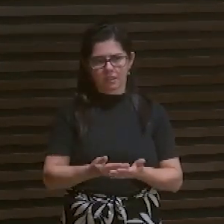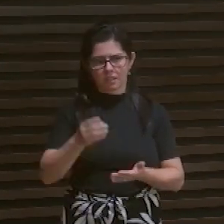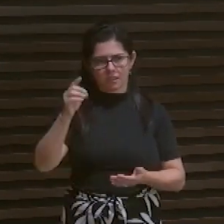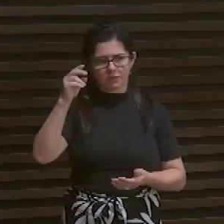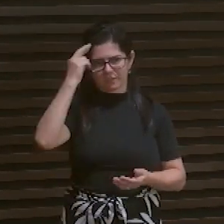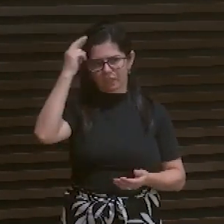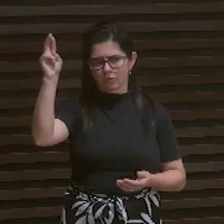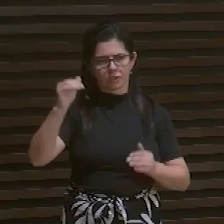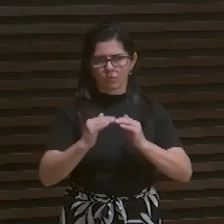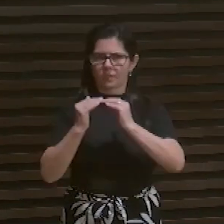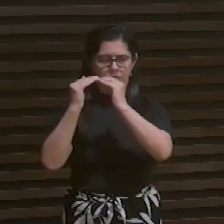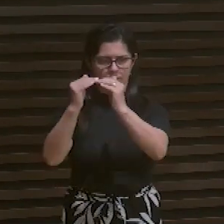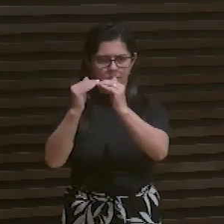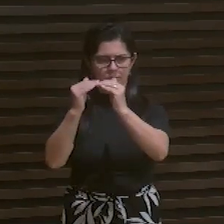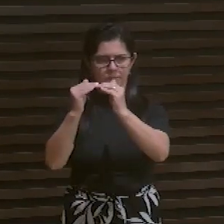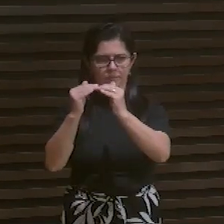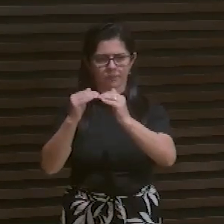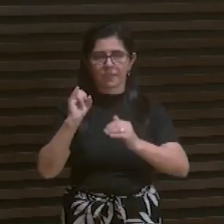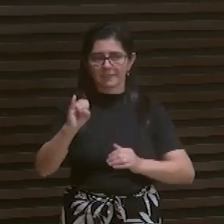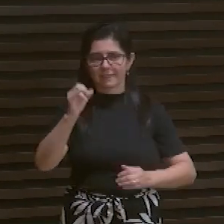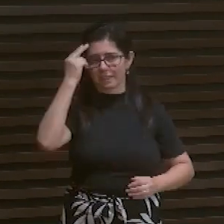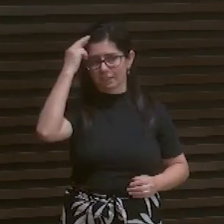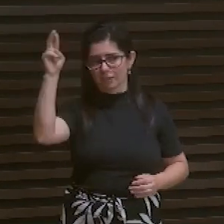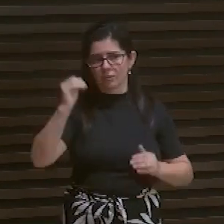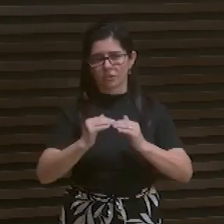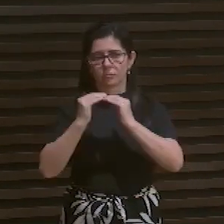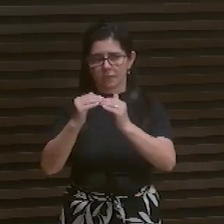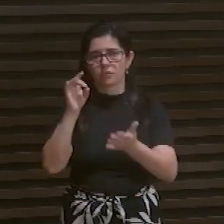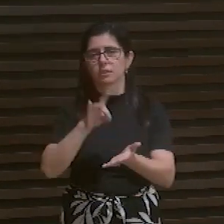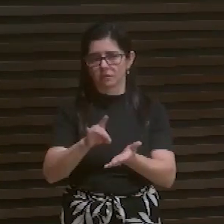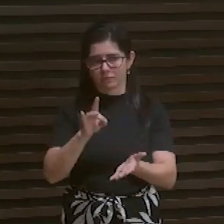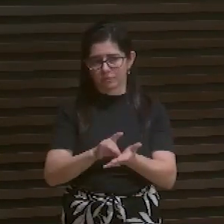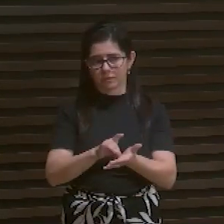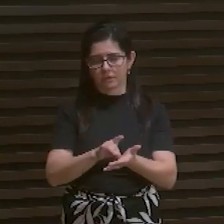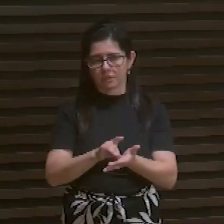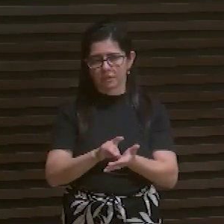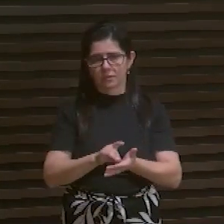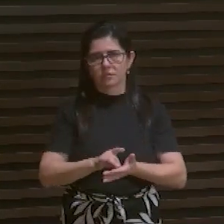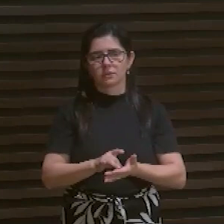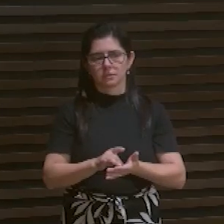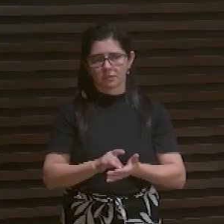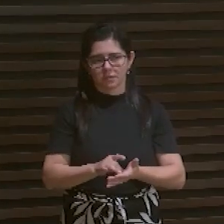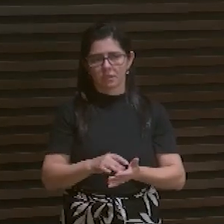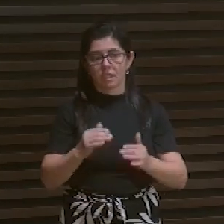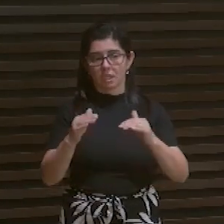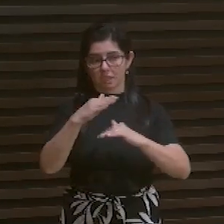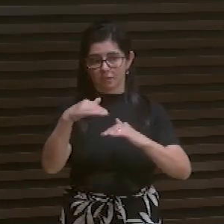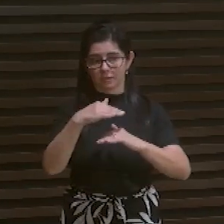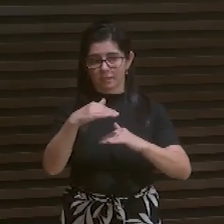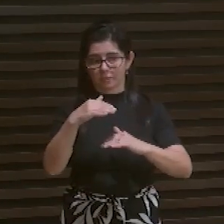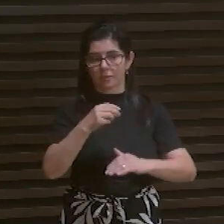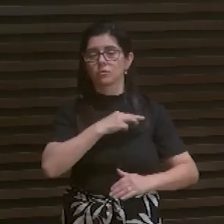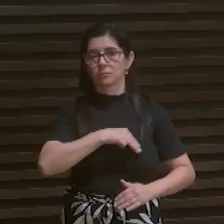Se o Senhor é soberano de fato, ele é soberano em cima de todas as coisas, inclusive do ministério. Inclusive da igreja. Porque a igreja é